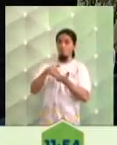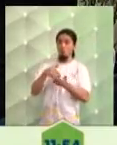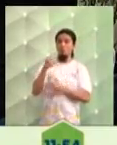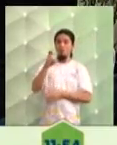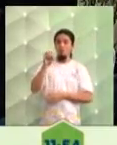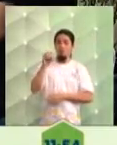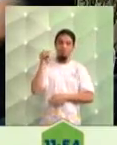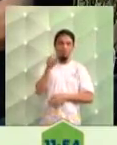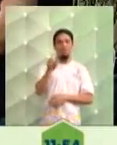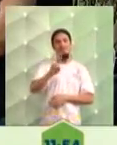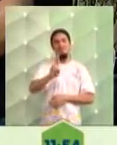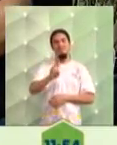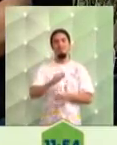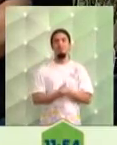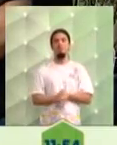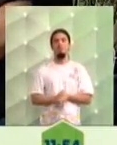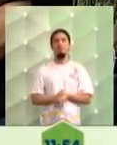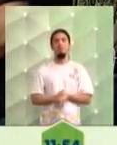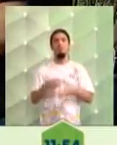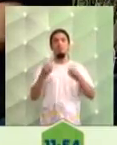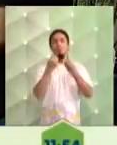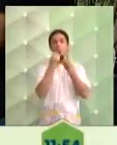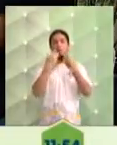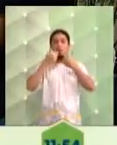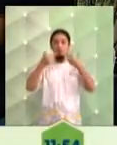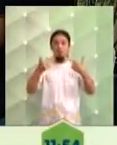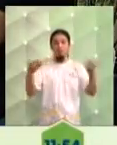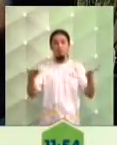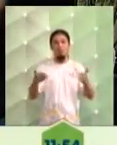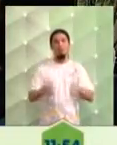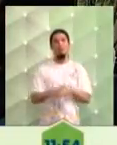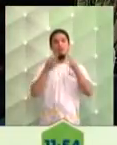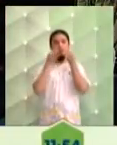vamos fazer sorteio? Vamos lá, boa sorte. Atenção, você.